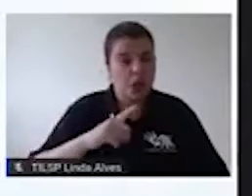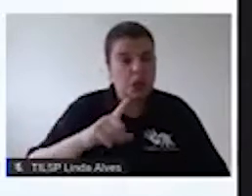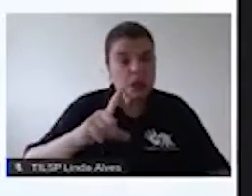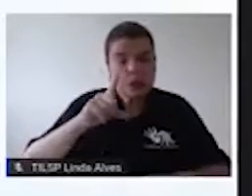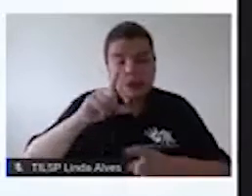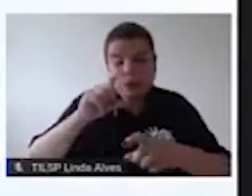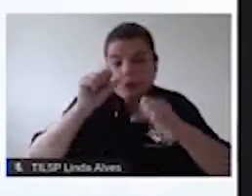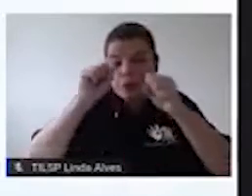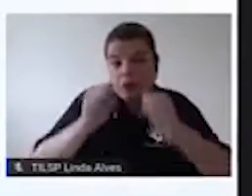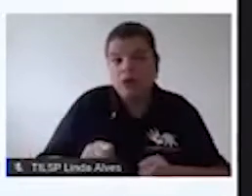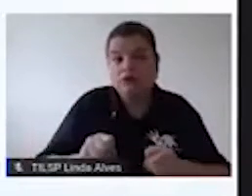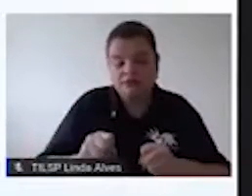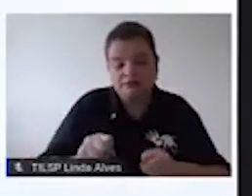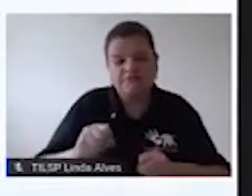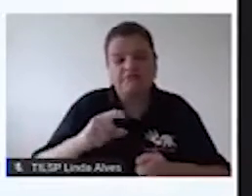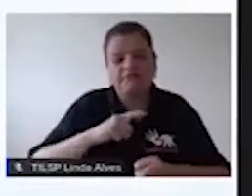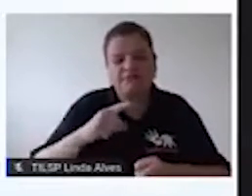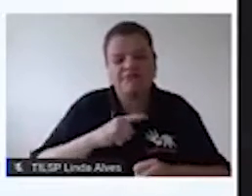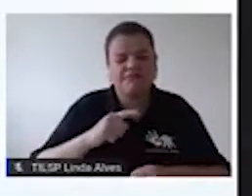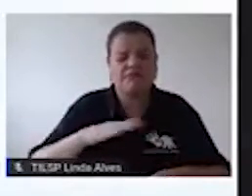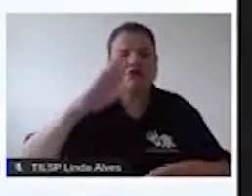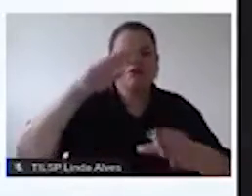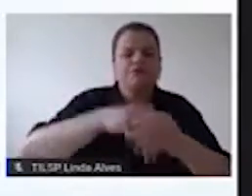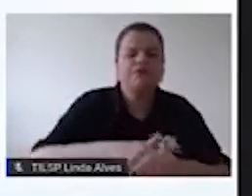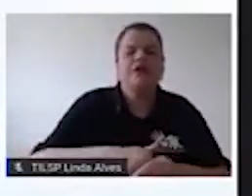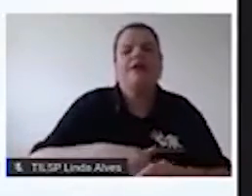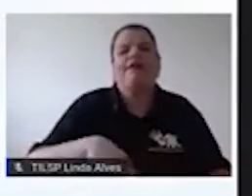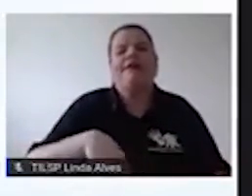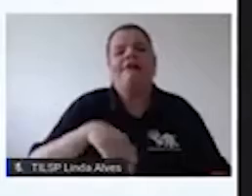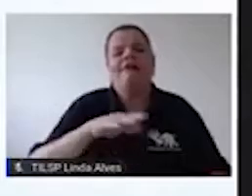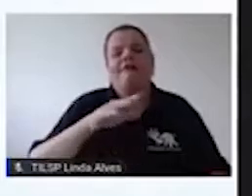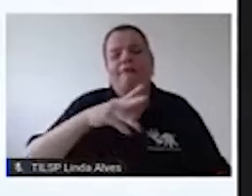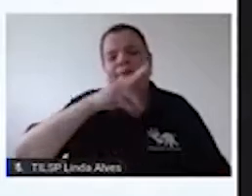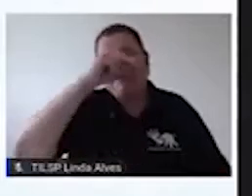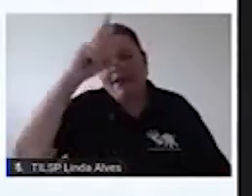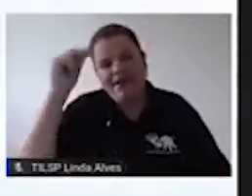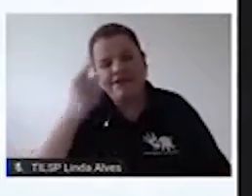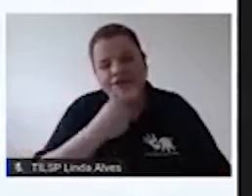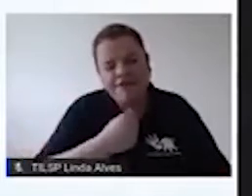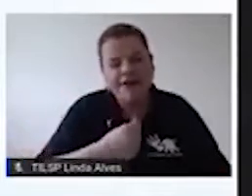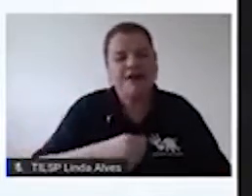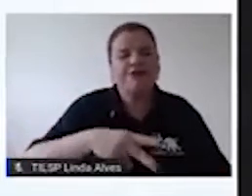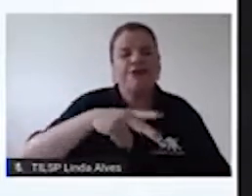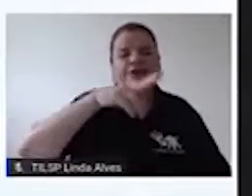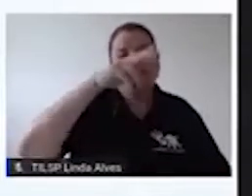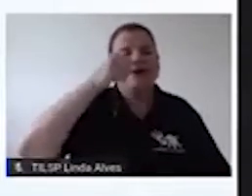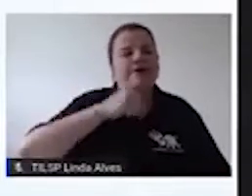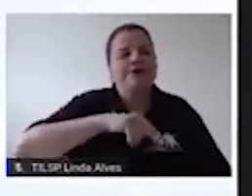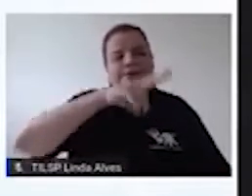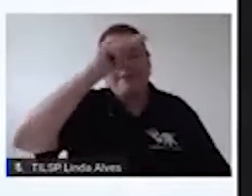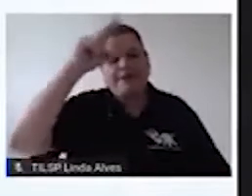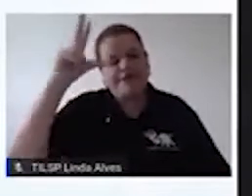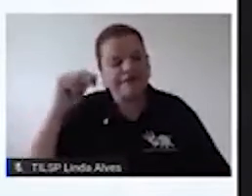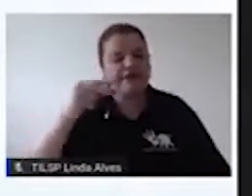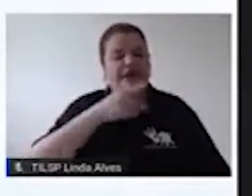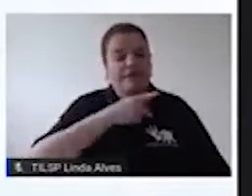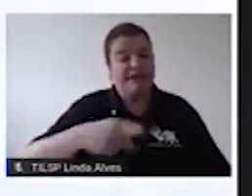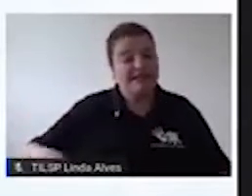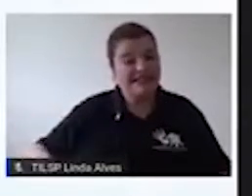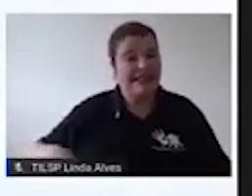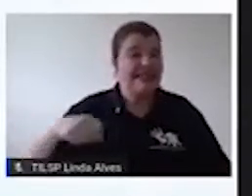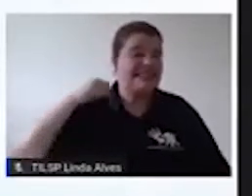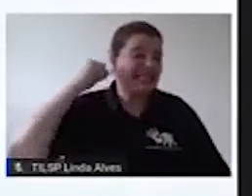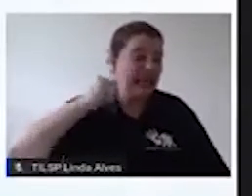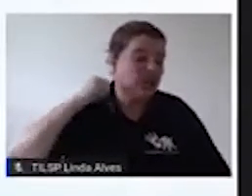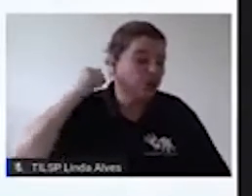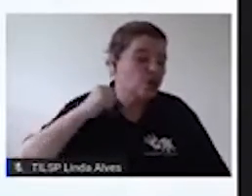desse elege prefeito, prefeita, vereadora, presidente,